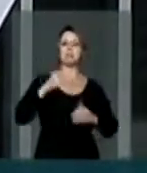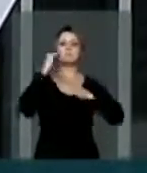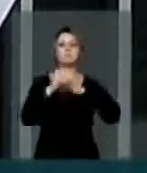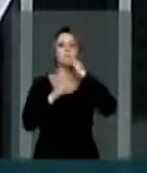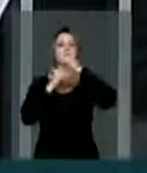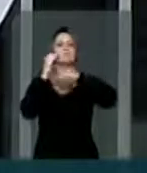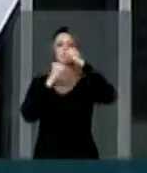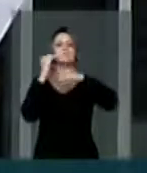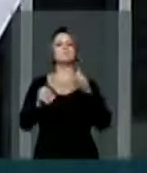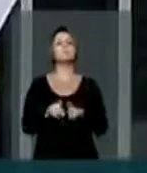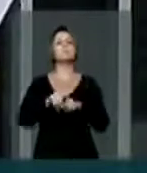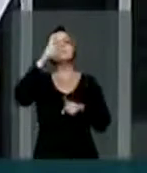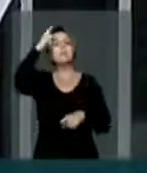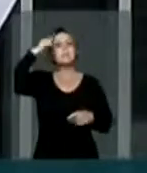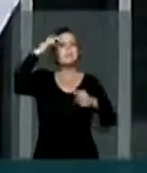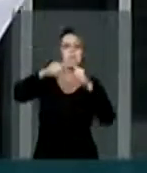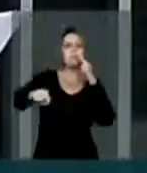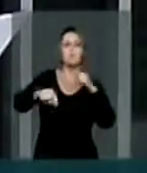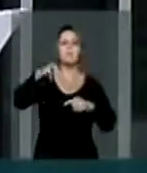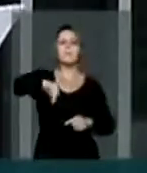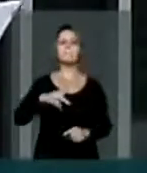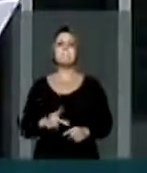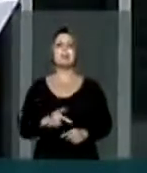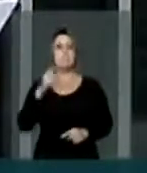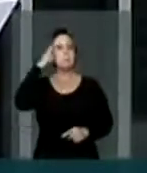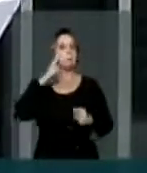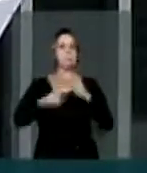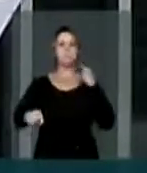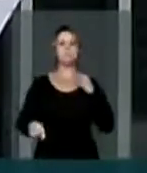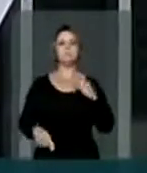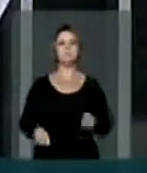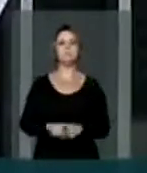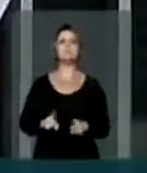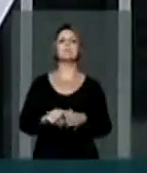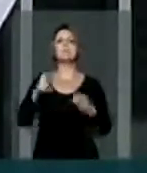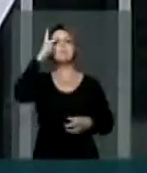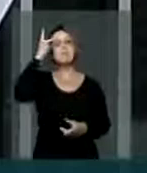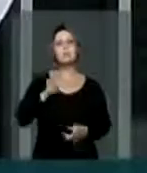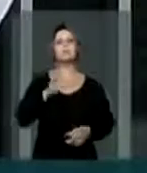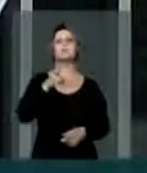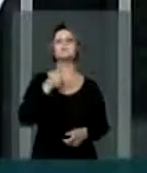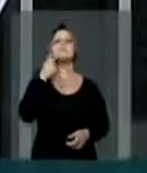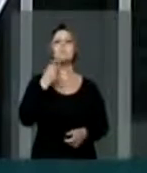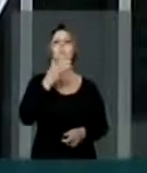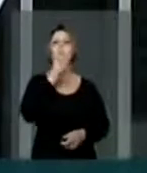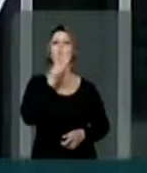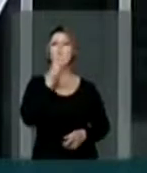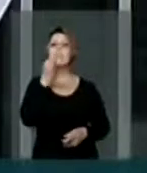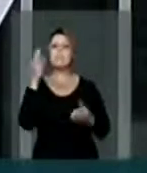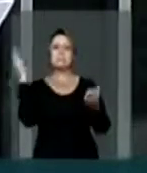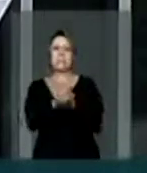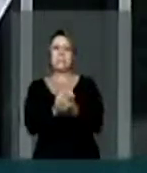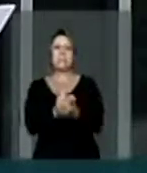depois do inconformismo do Ministério Público Federal. Com isso, um homem que havia sido inocentado em